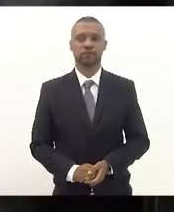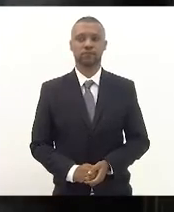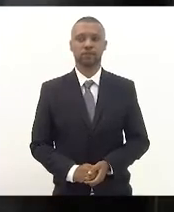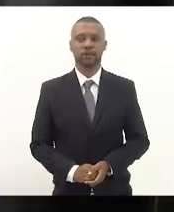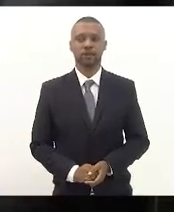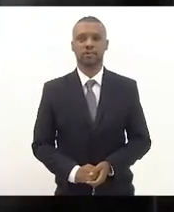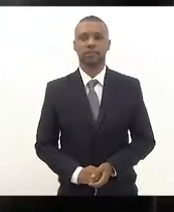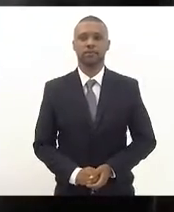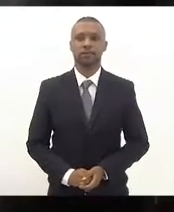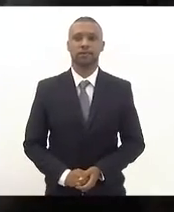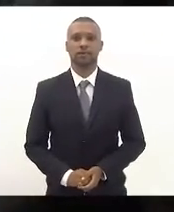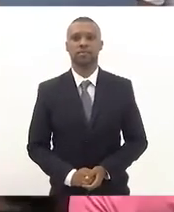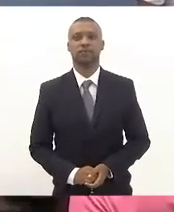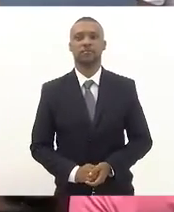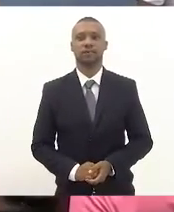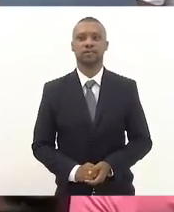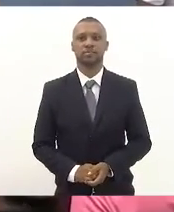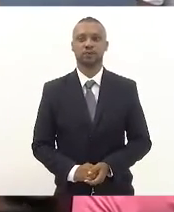E